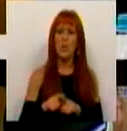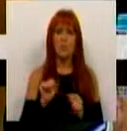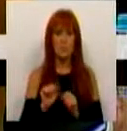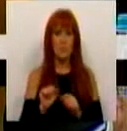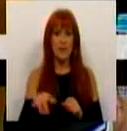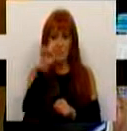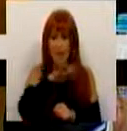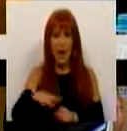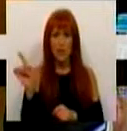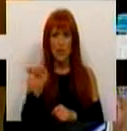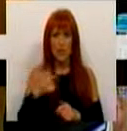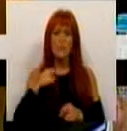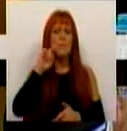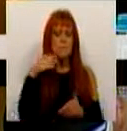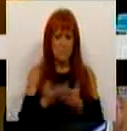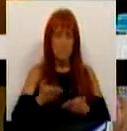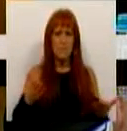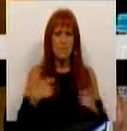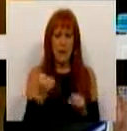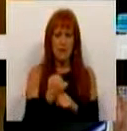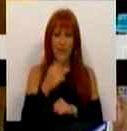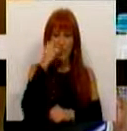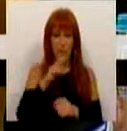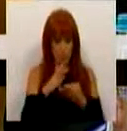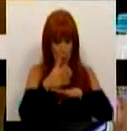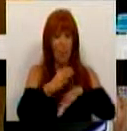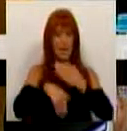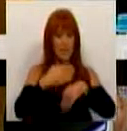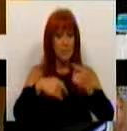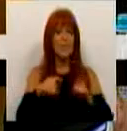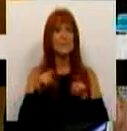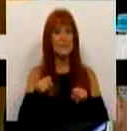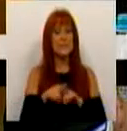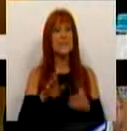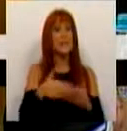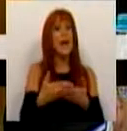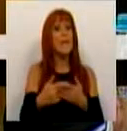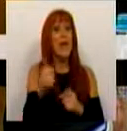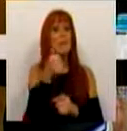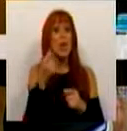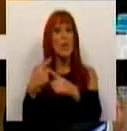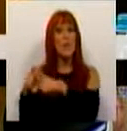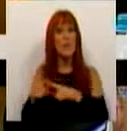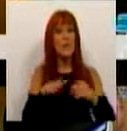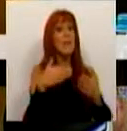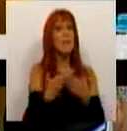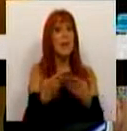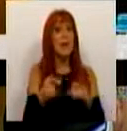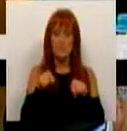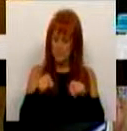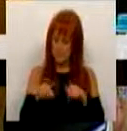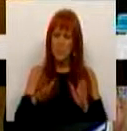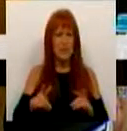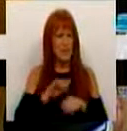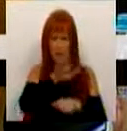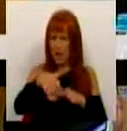seu parque. Temos que garantir que a atividade humana continua também ela a ser geradora de biodiversidade. E para tal,